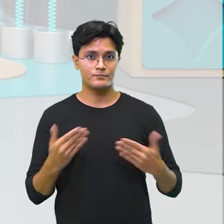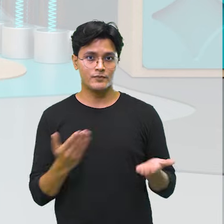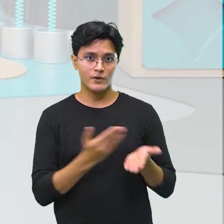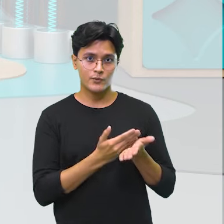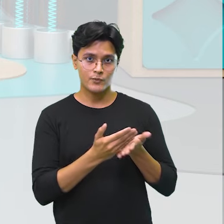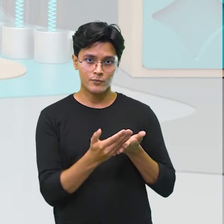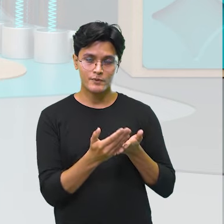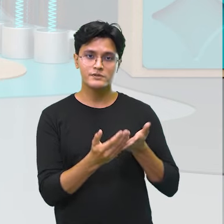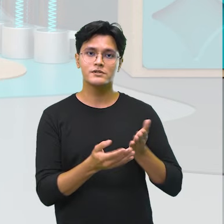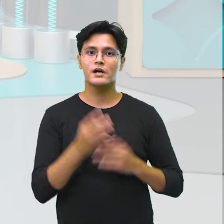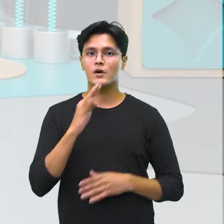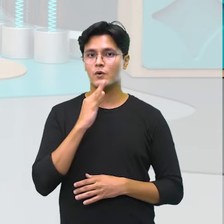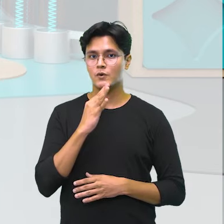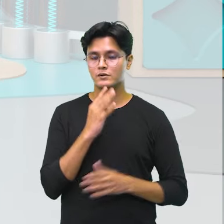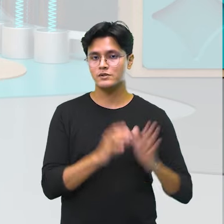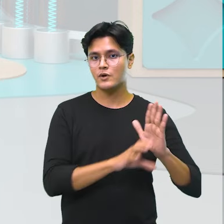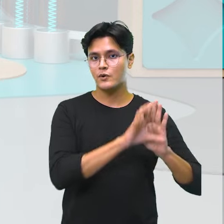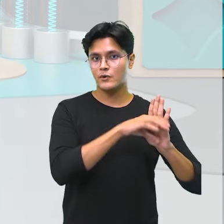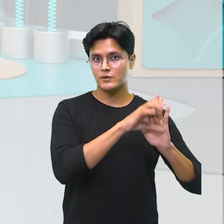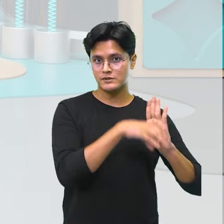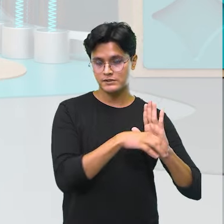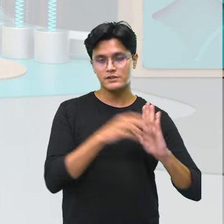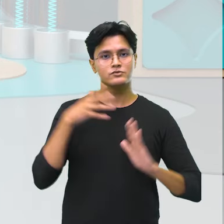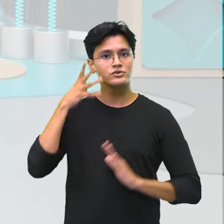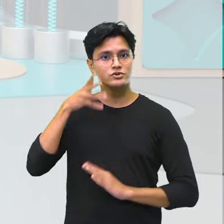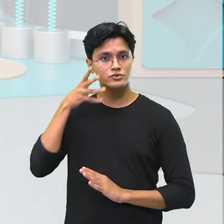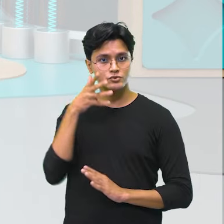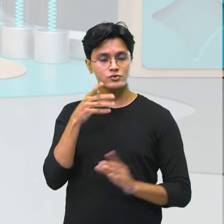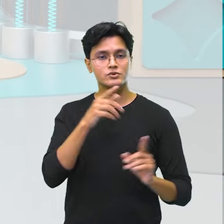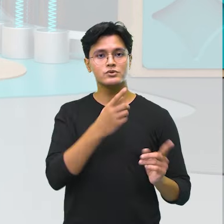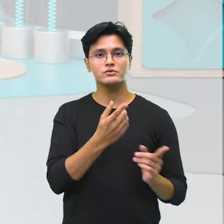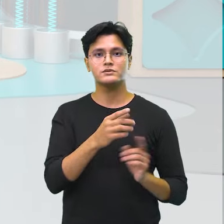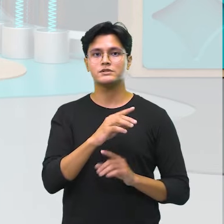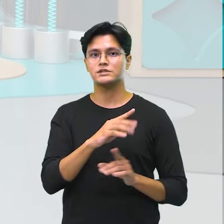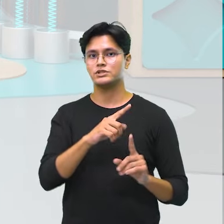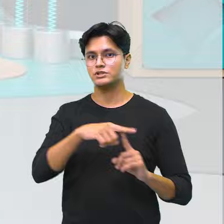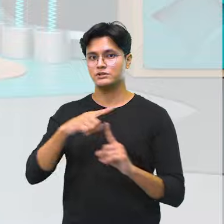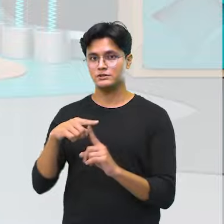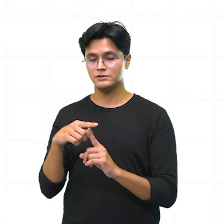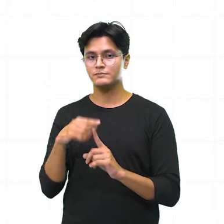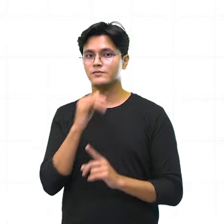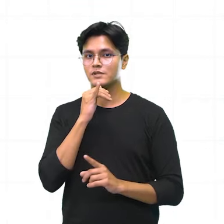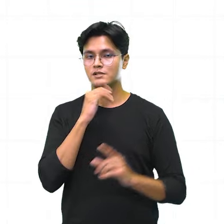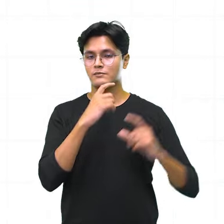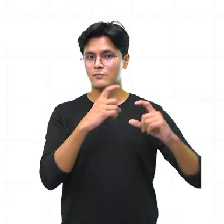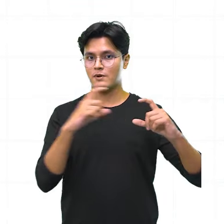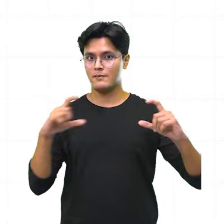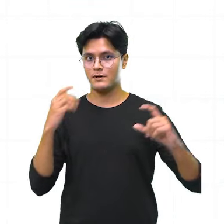ver os conceitos de discurso direto e indireto, eu vou trazer um exemplo para vocês num quadrinho. Olha só.